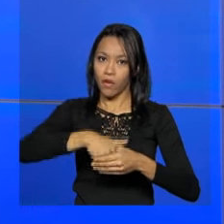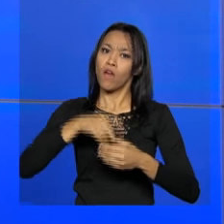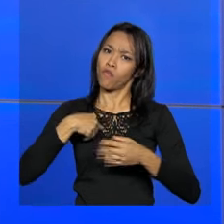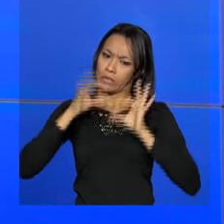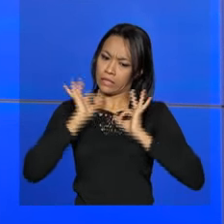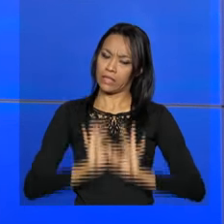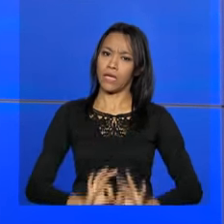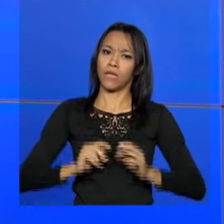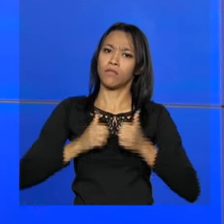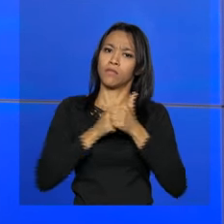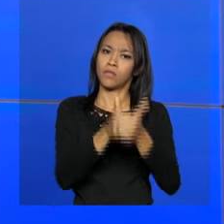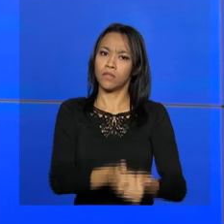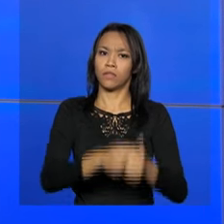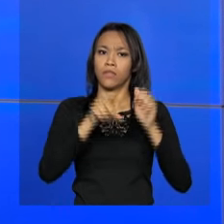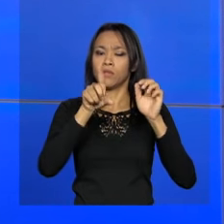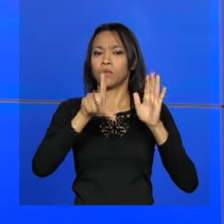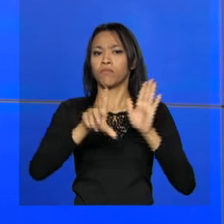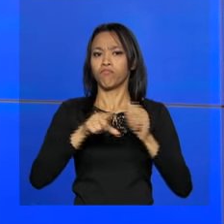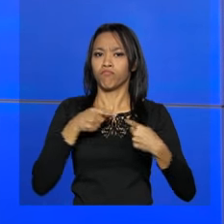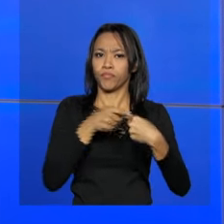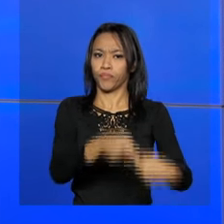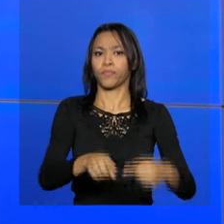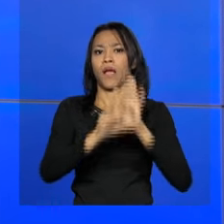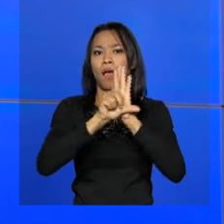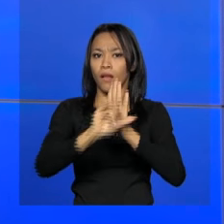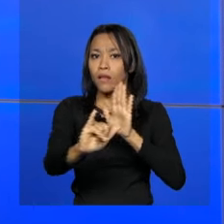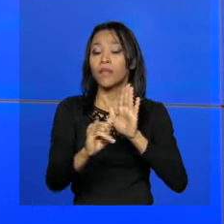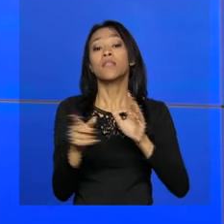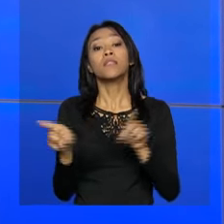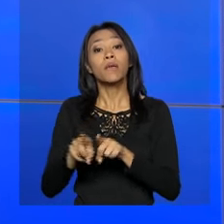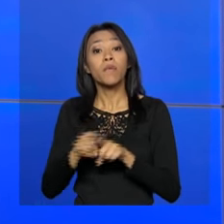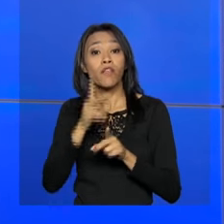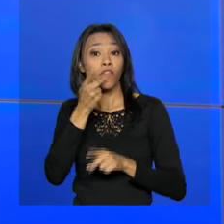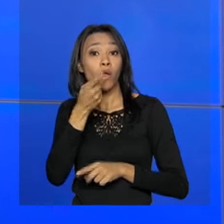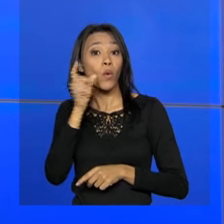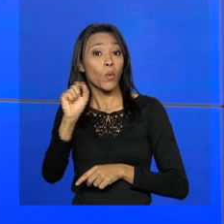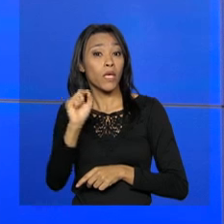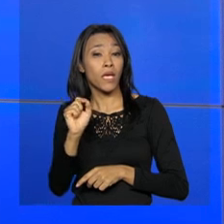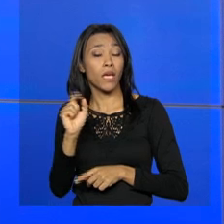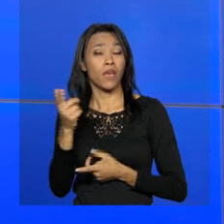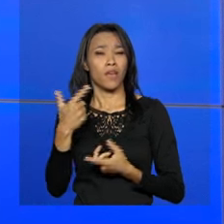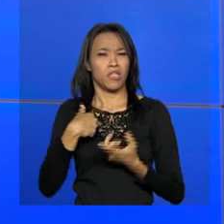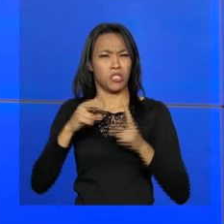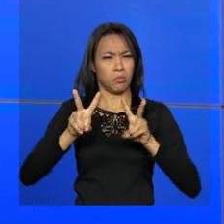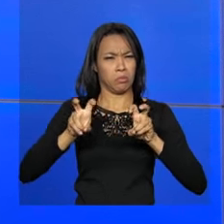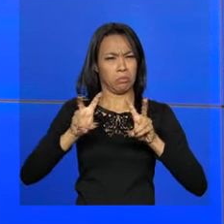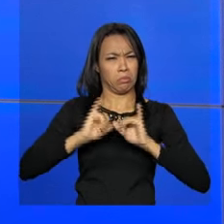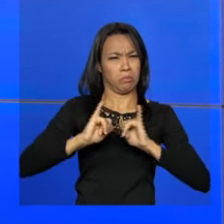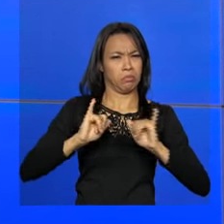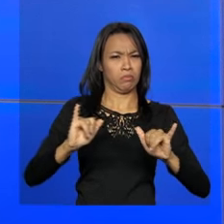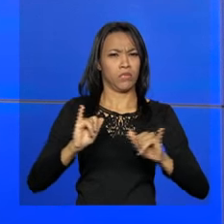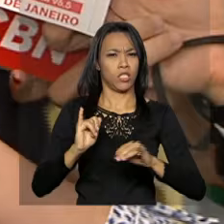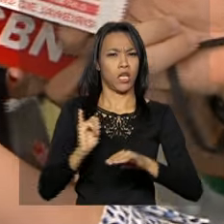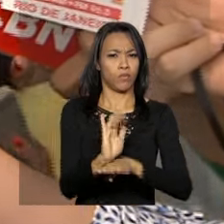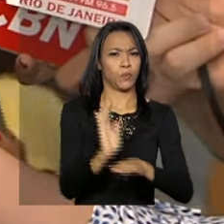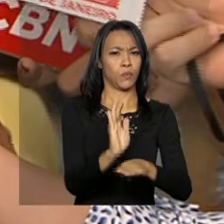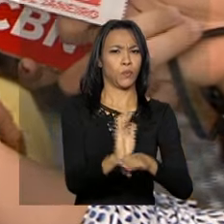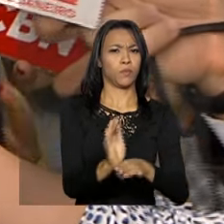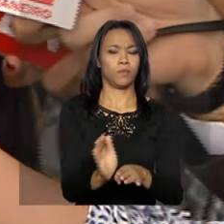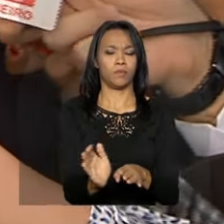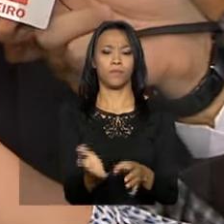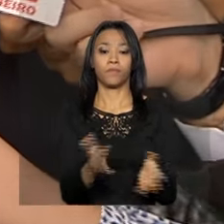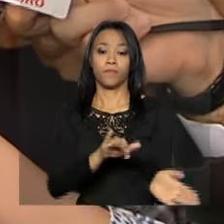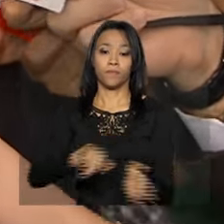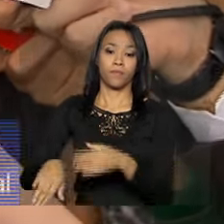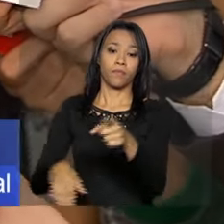forma lícita e transparente. Ele também criticou a divulgação de suposto conteúdo de uma delação premiada. Nos